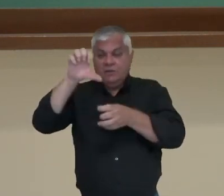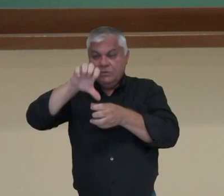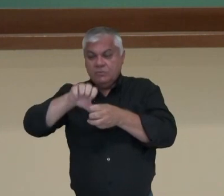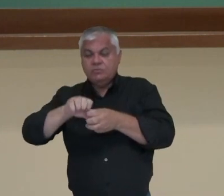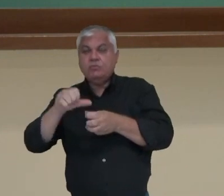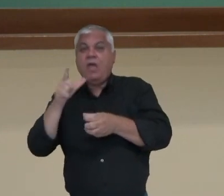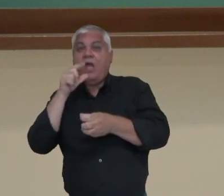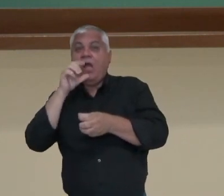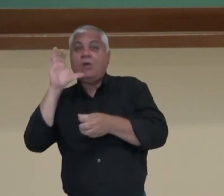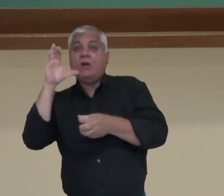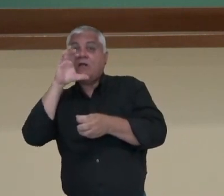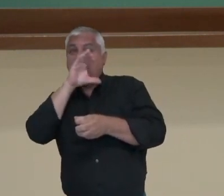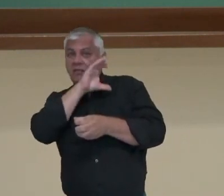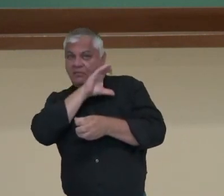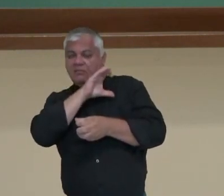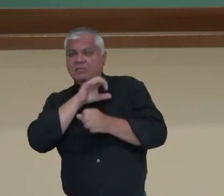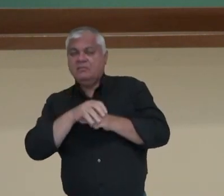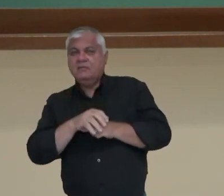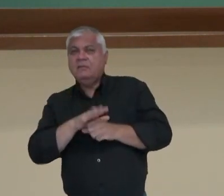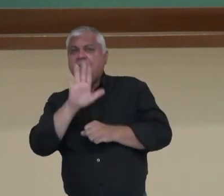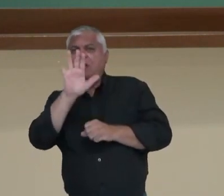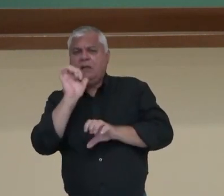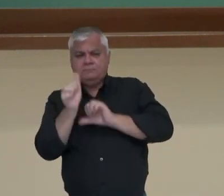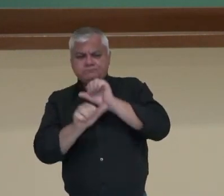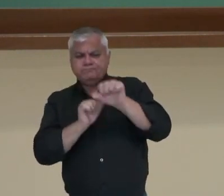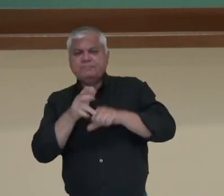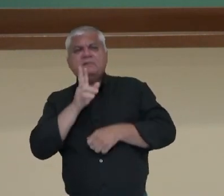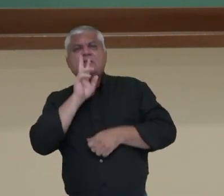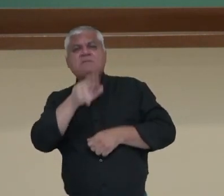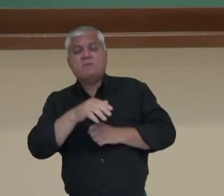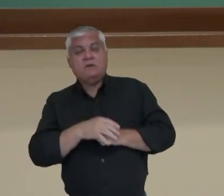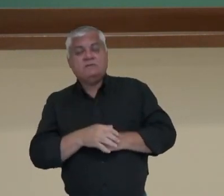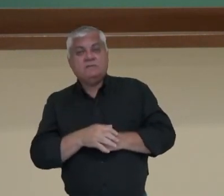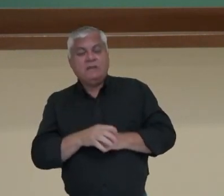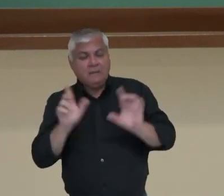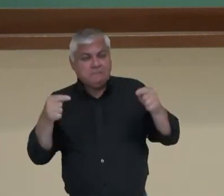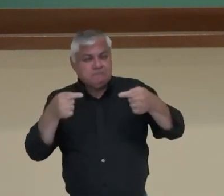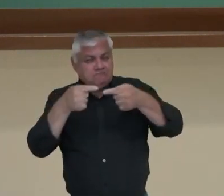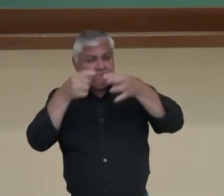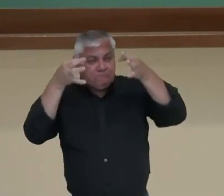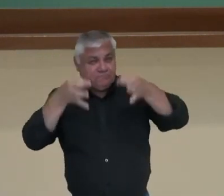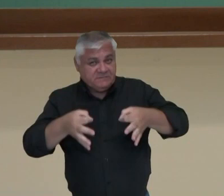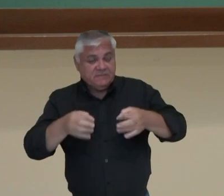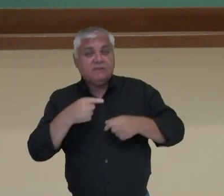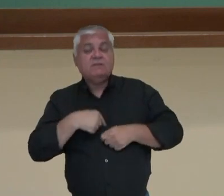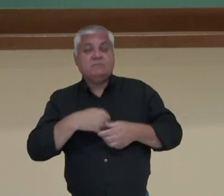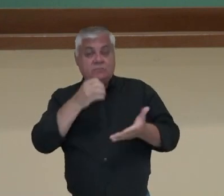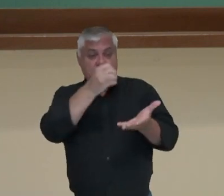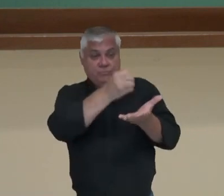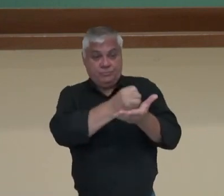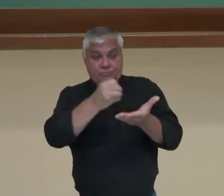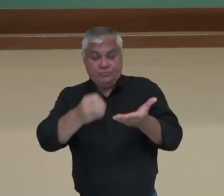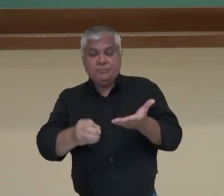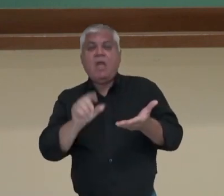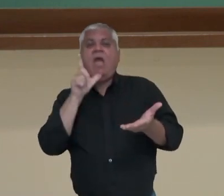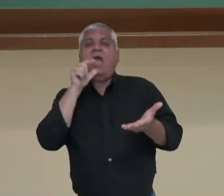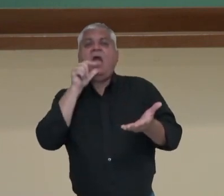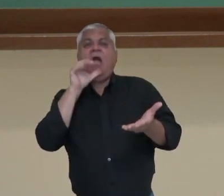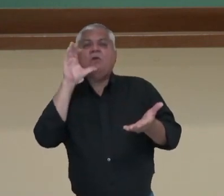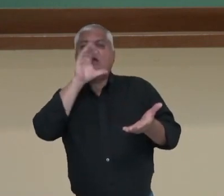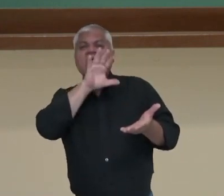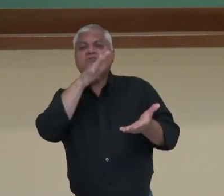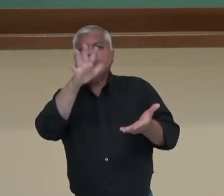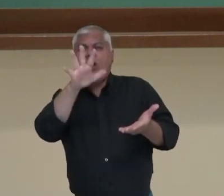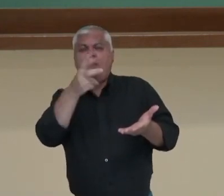alterar a resposta no final, né? Para que a experiência dê mais certo, o correto é usar água morna nos 2 copos mesmo, tá?